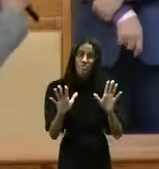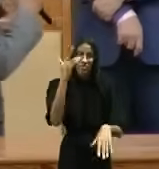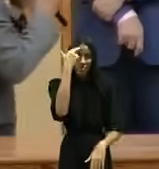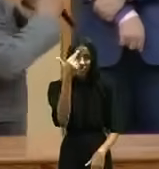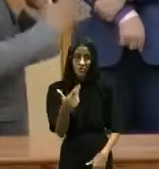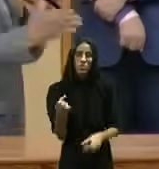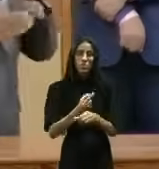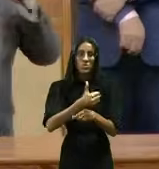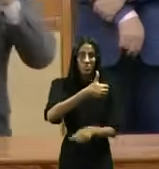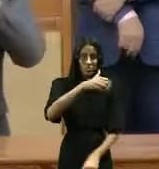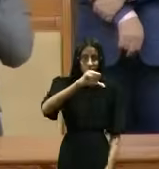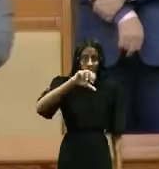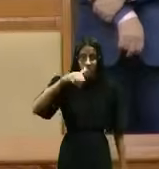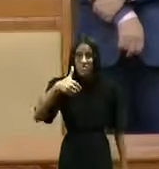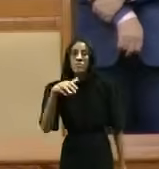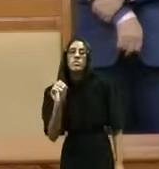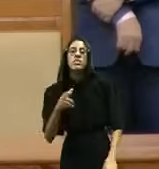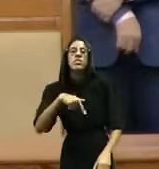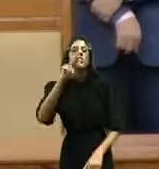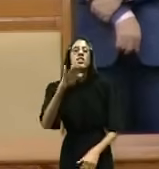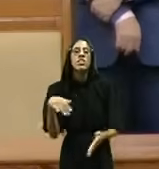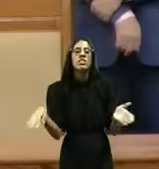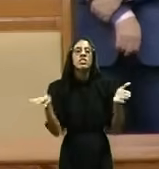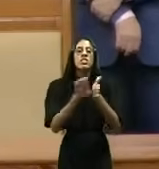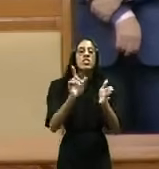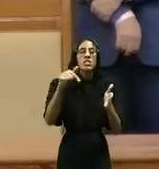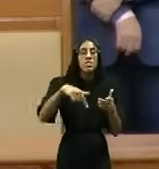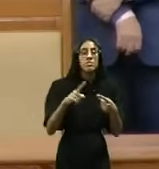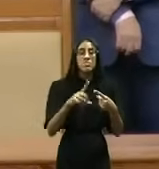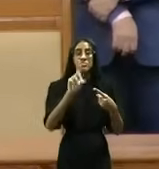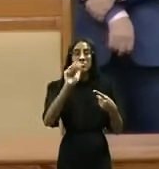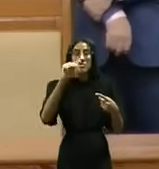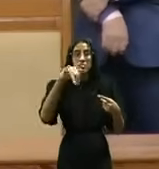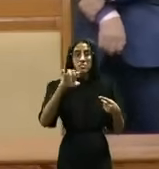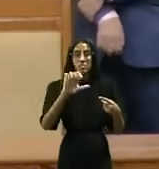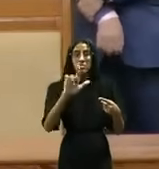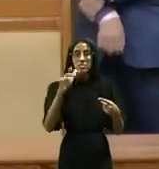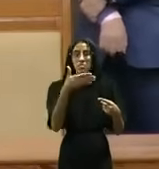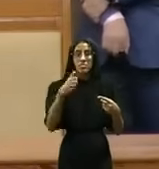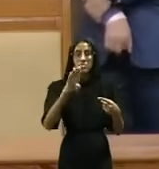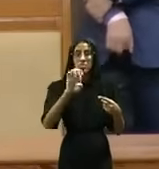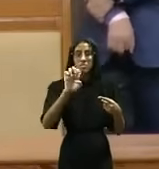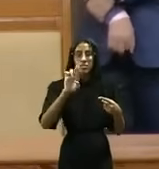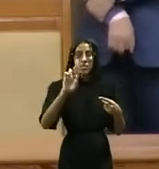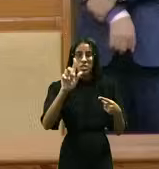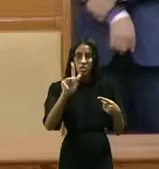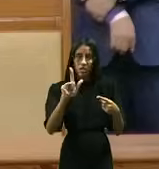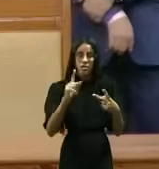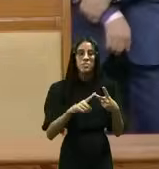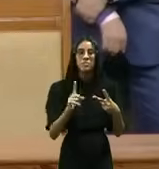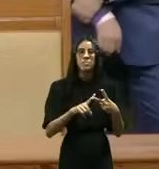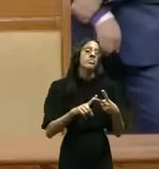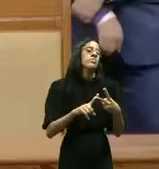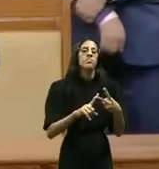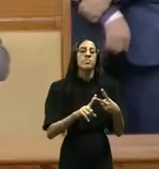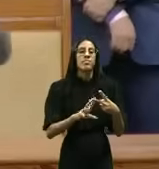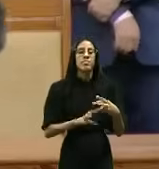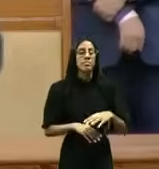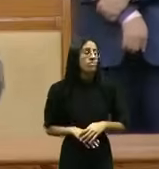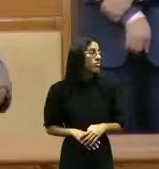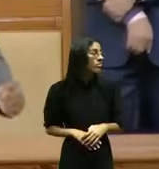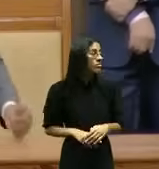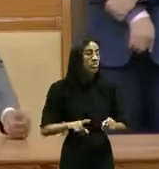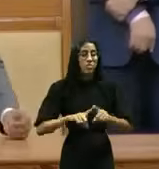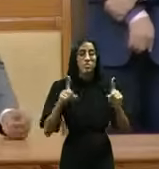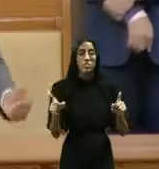1910 quem é que chega aqui chega o Daniel Berg mas ele quando chegaram Já tinha pessoas